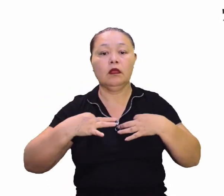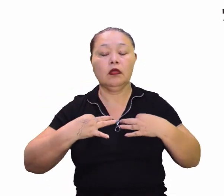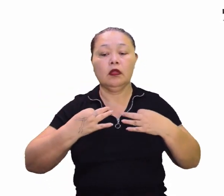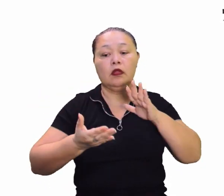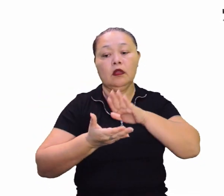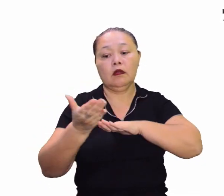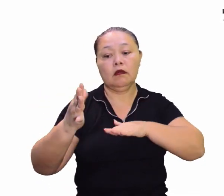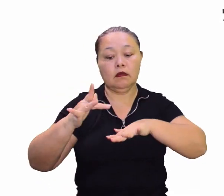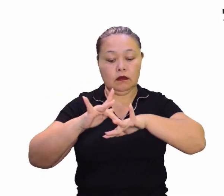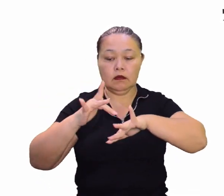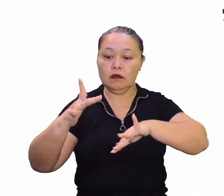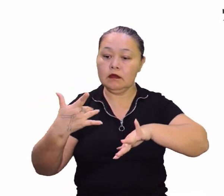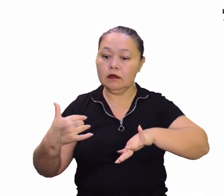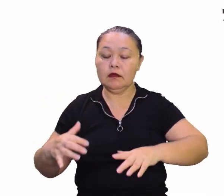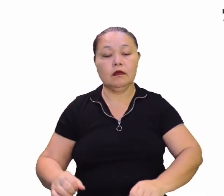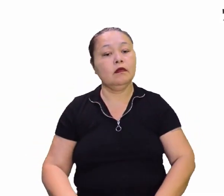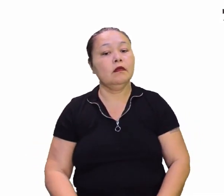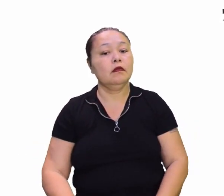e joias.